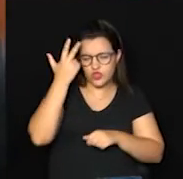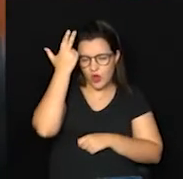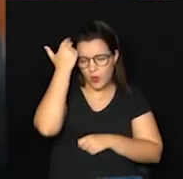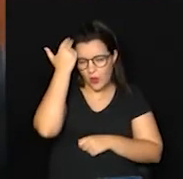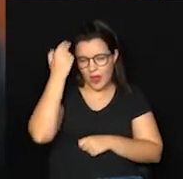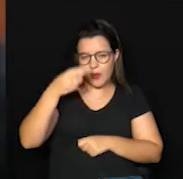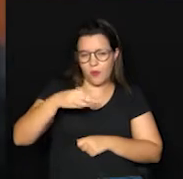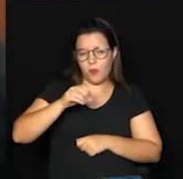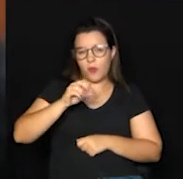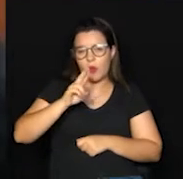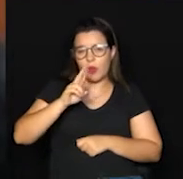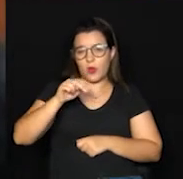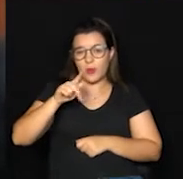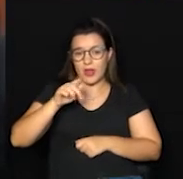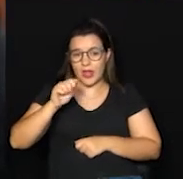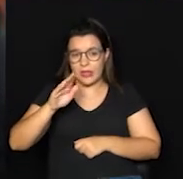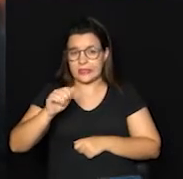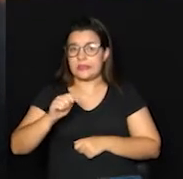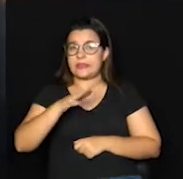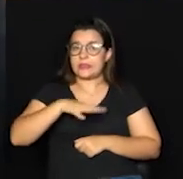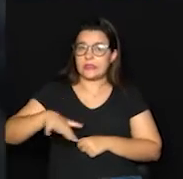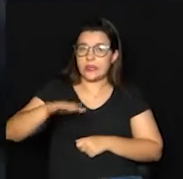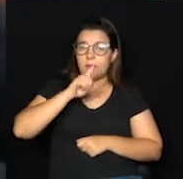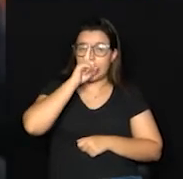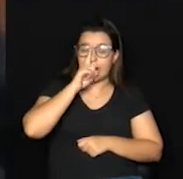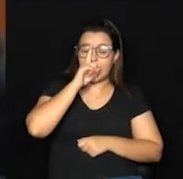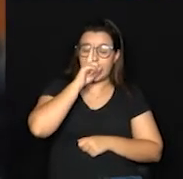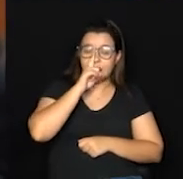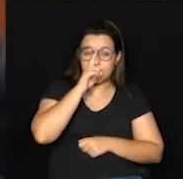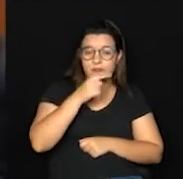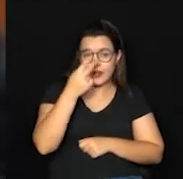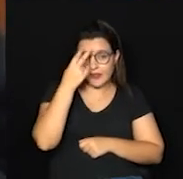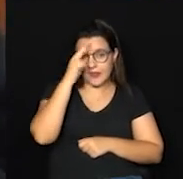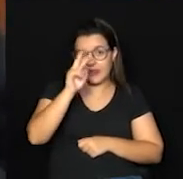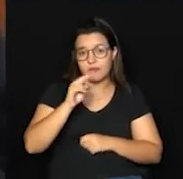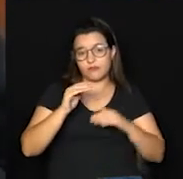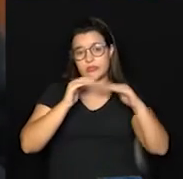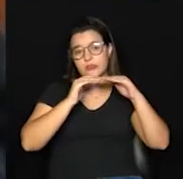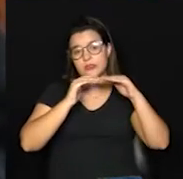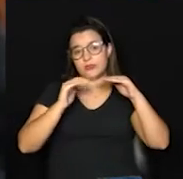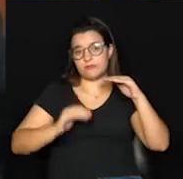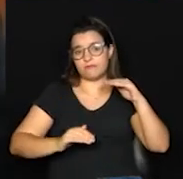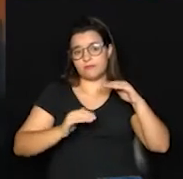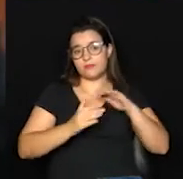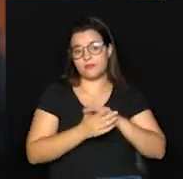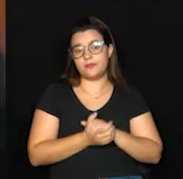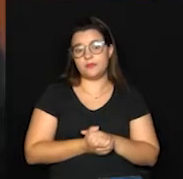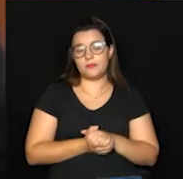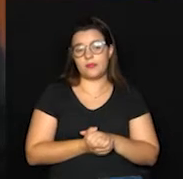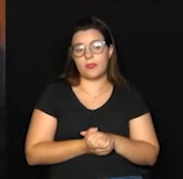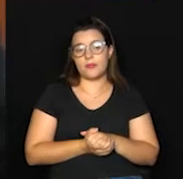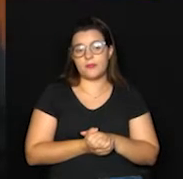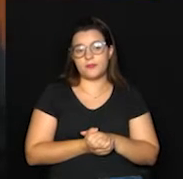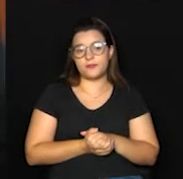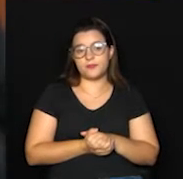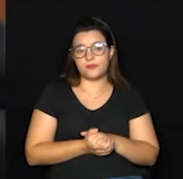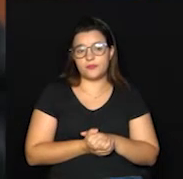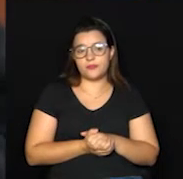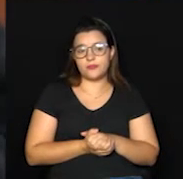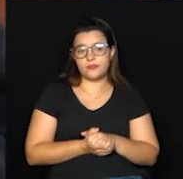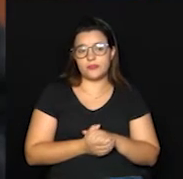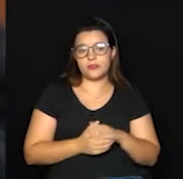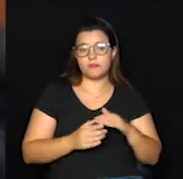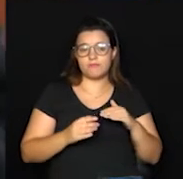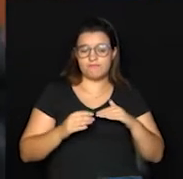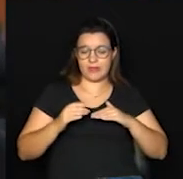ruim, beirando aí o nível crítico, né? Lembrando que o nível, né, os níveis ele varia do crítico,